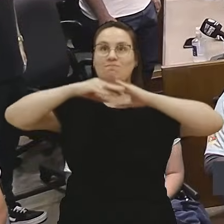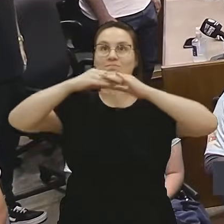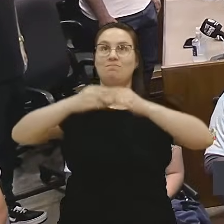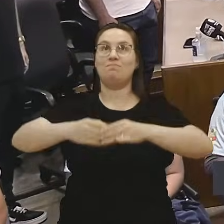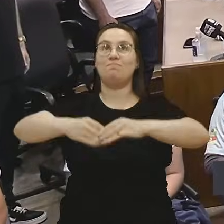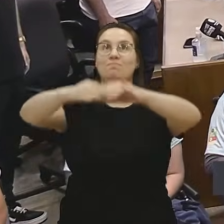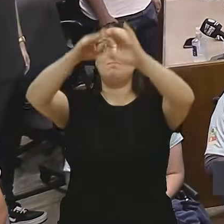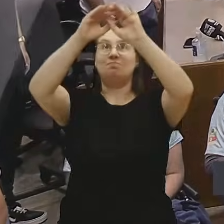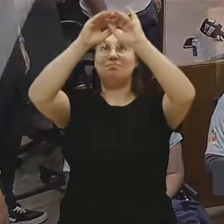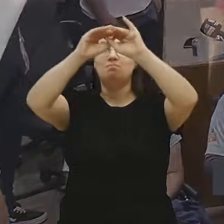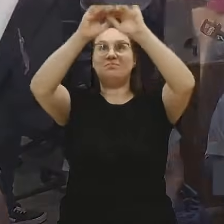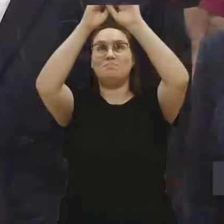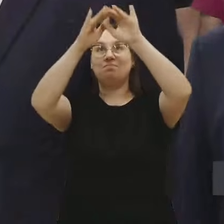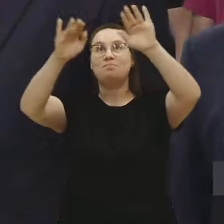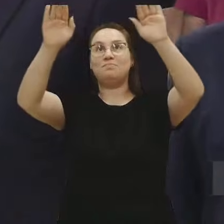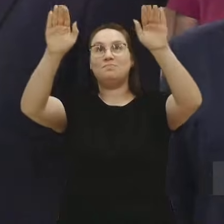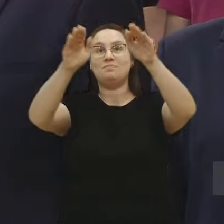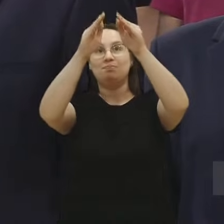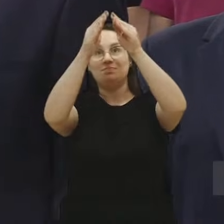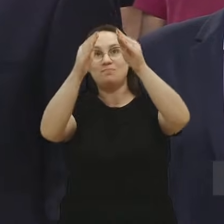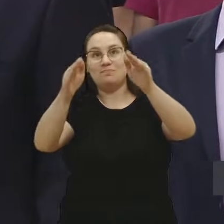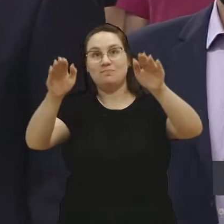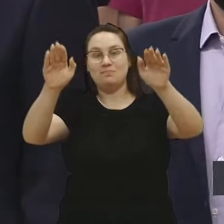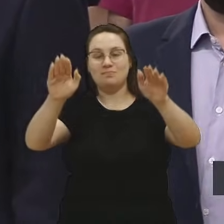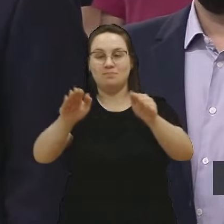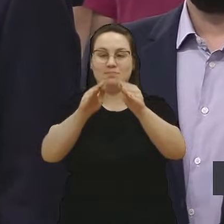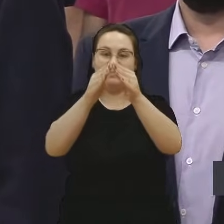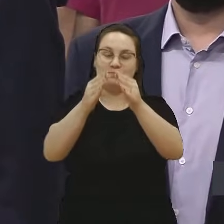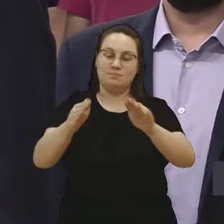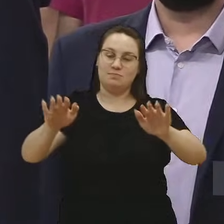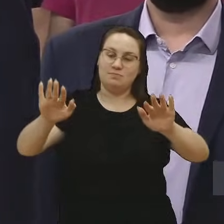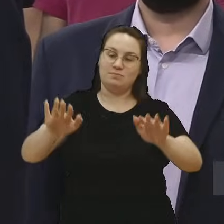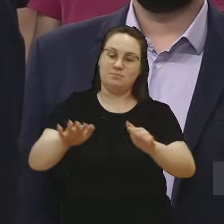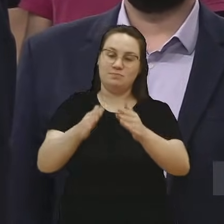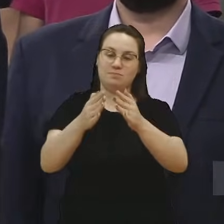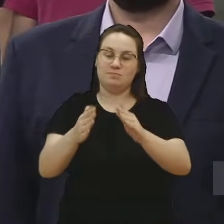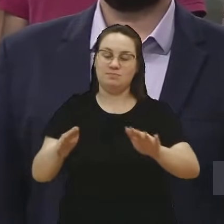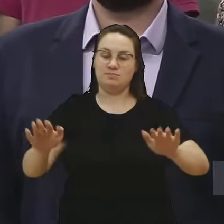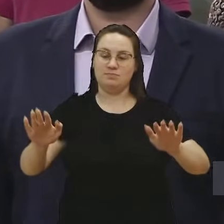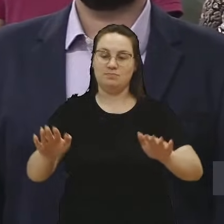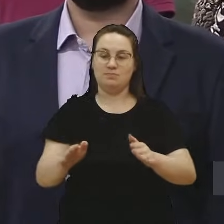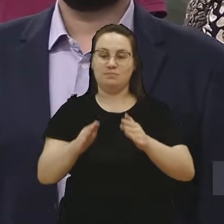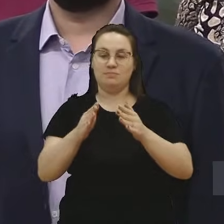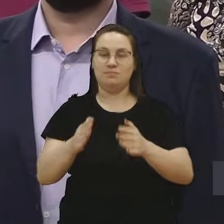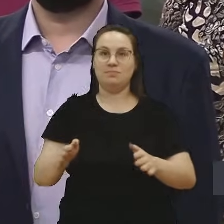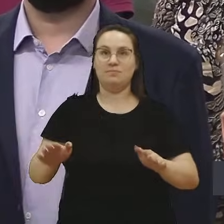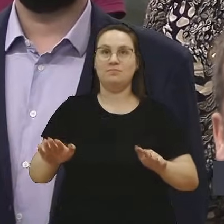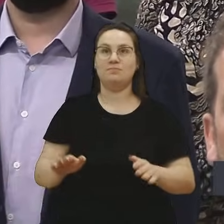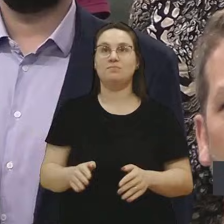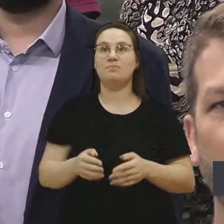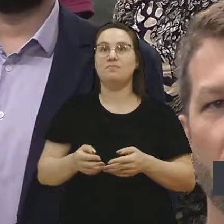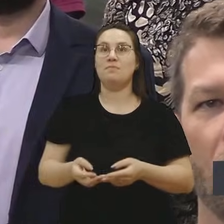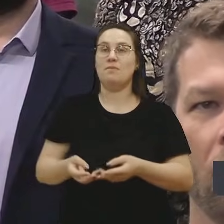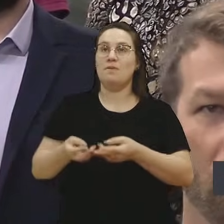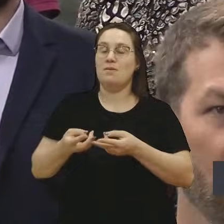da liberdade em raios lúcidos brilhou no céu da pátria nesse